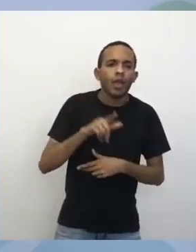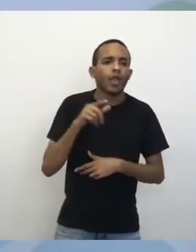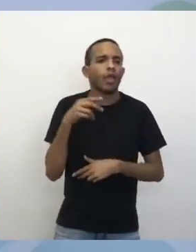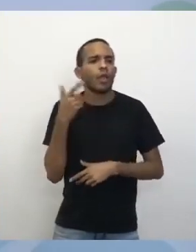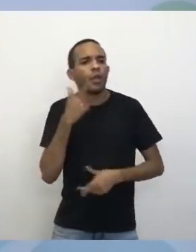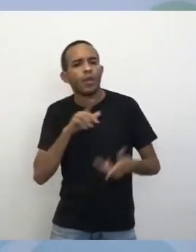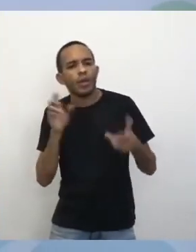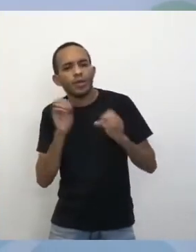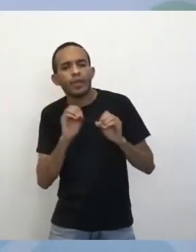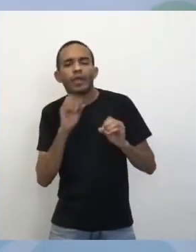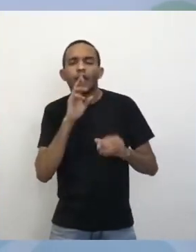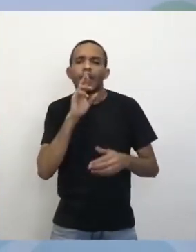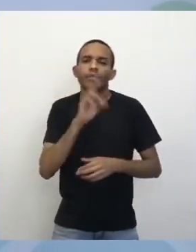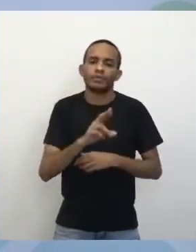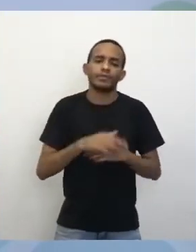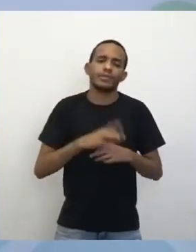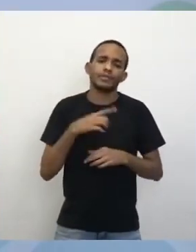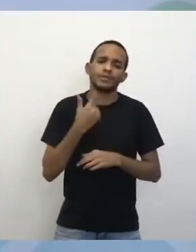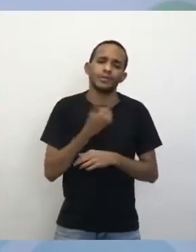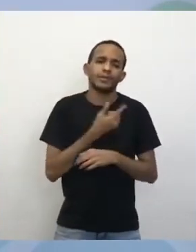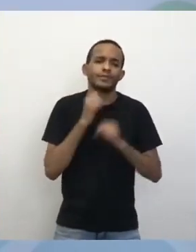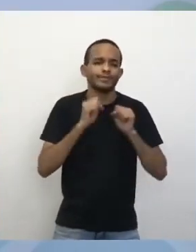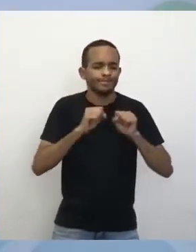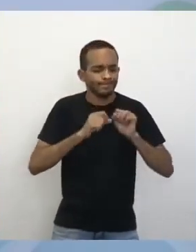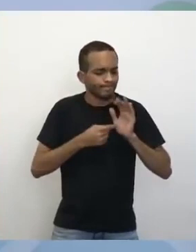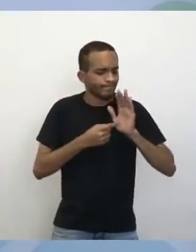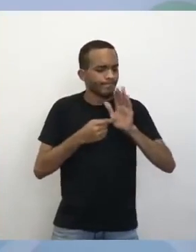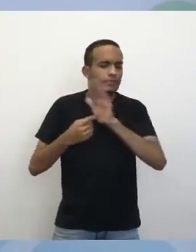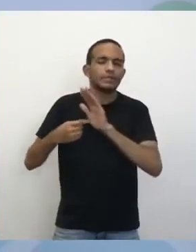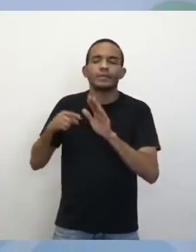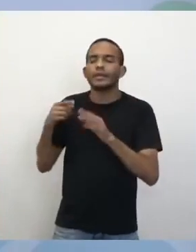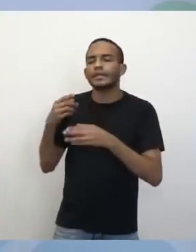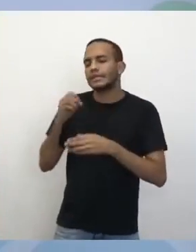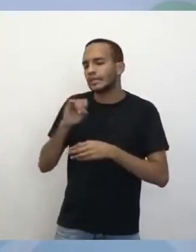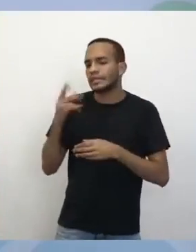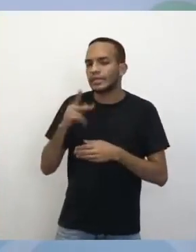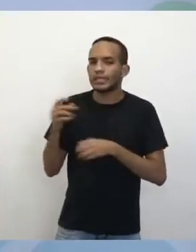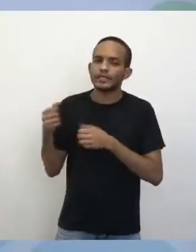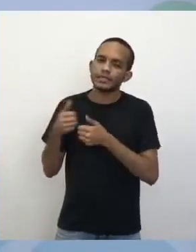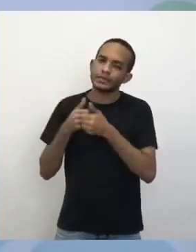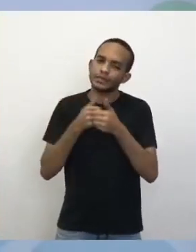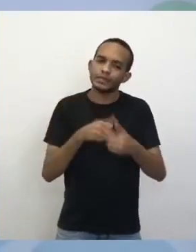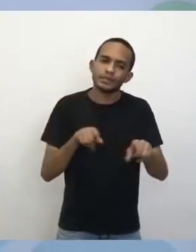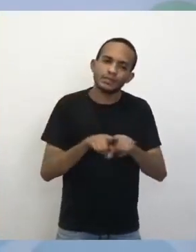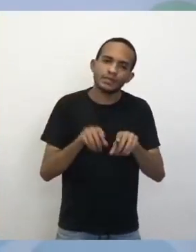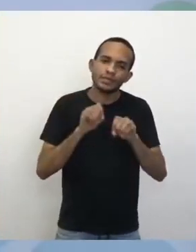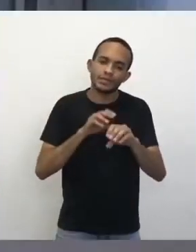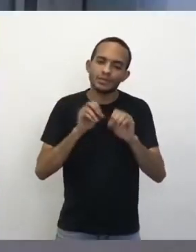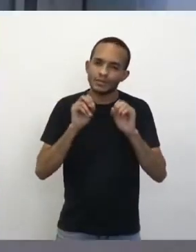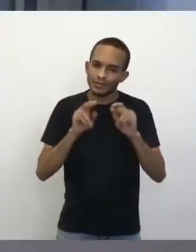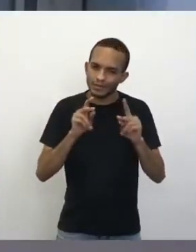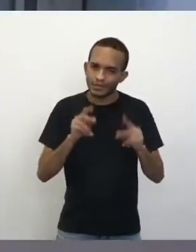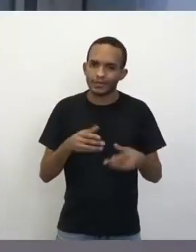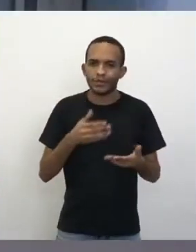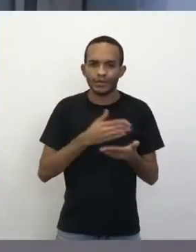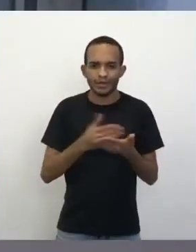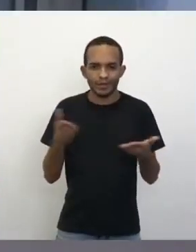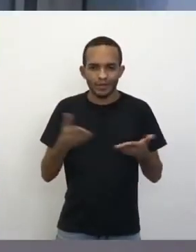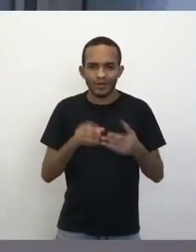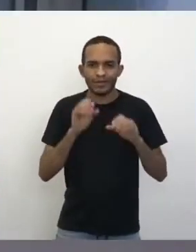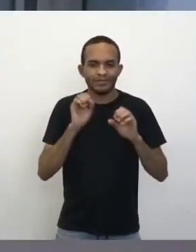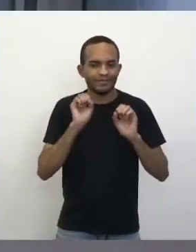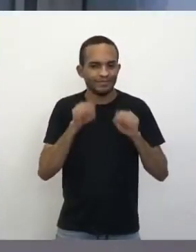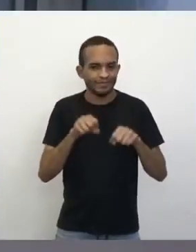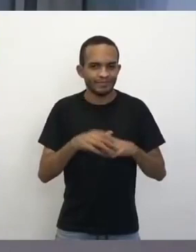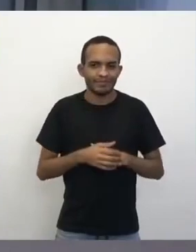estão, eles chegaram em tal resposta, para a gente poder divulgar e ver se eles estão mesmo acompanhando a nossa aula, tá bom? Vamos começar, professora Inês?